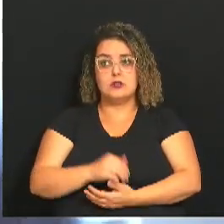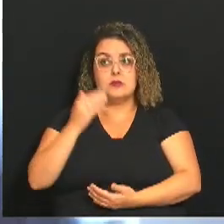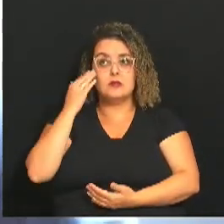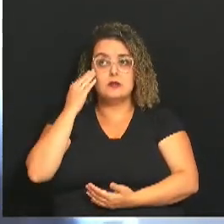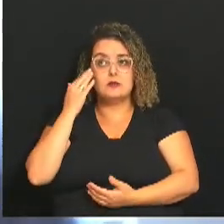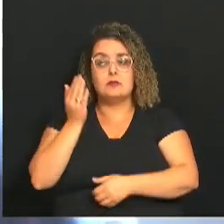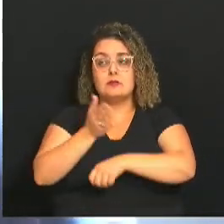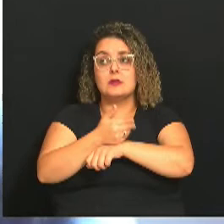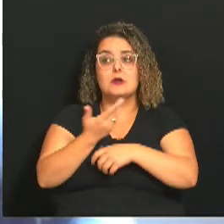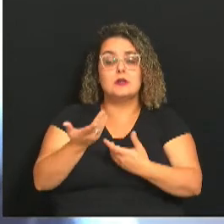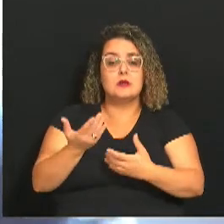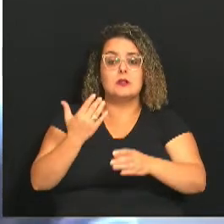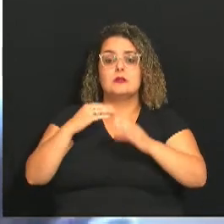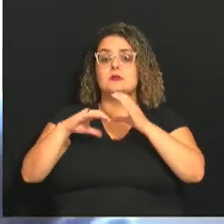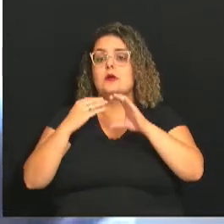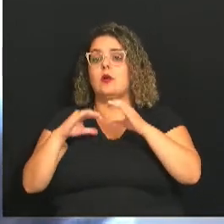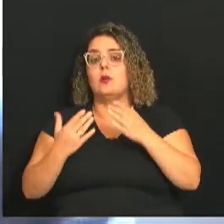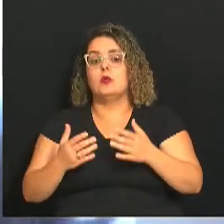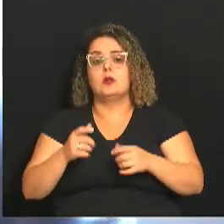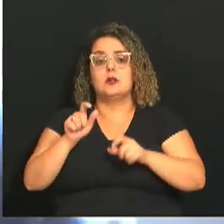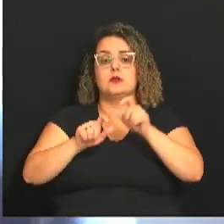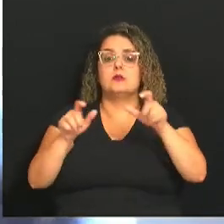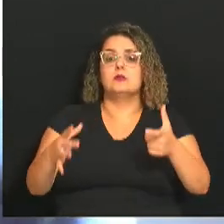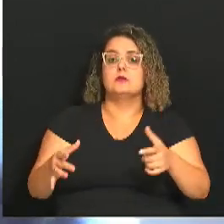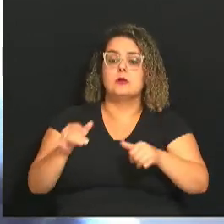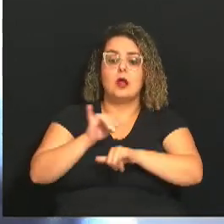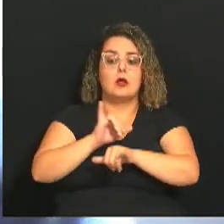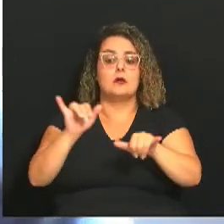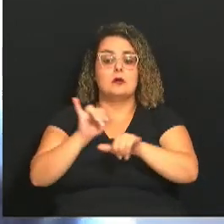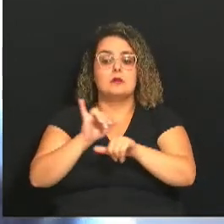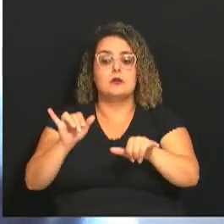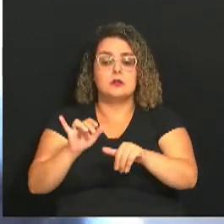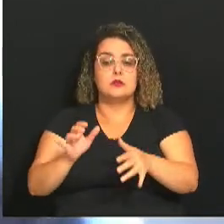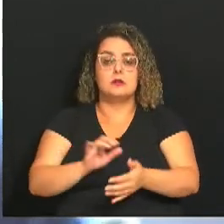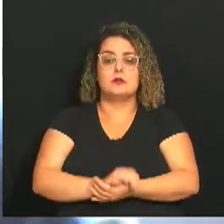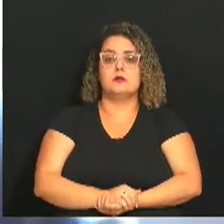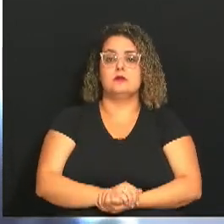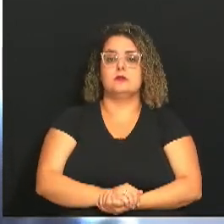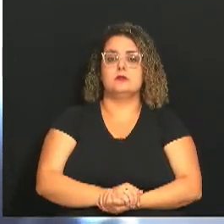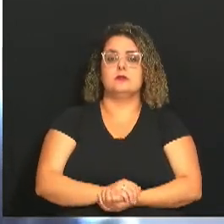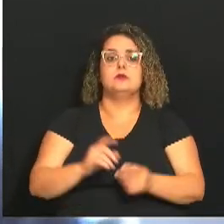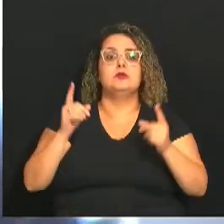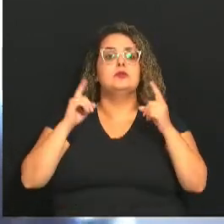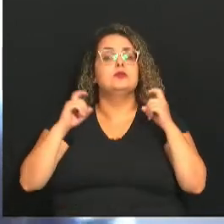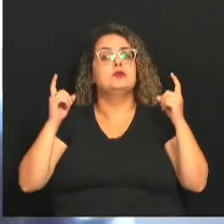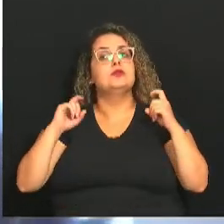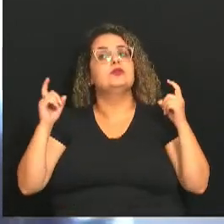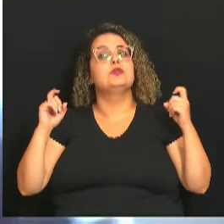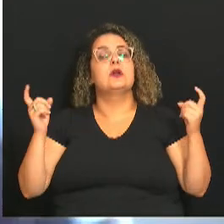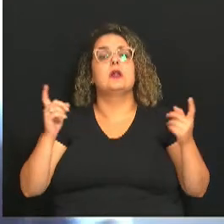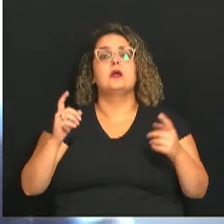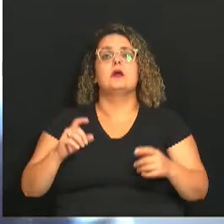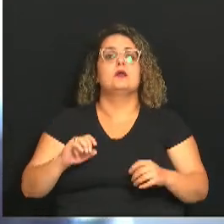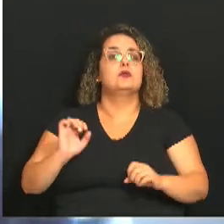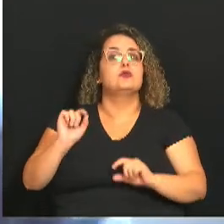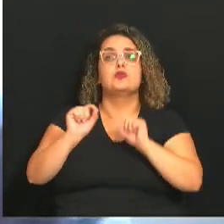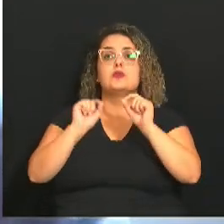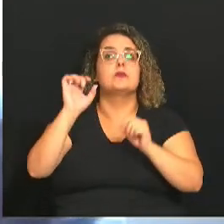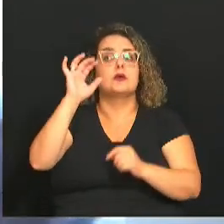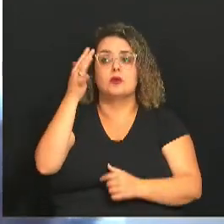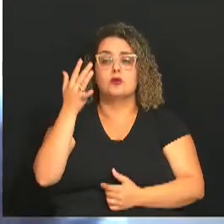comunicação com a população, da emissão de alertas, né? Tratou de temáticas desse nível, né?